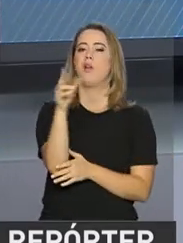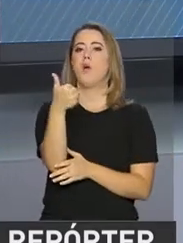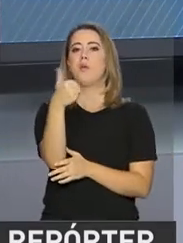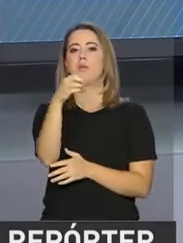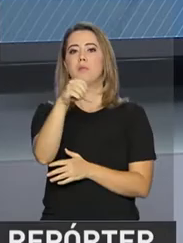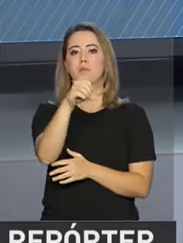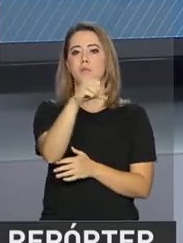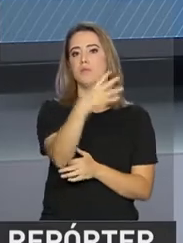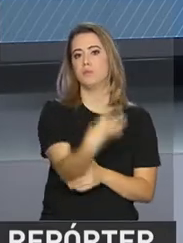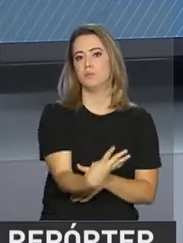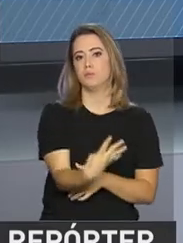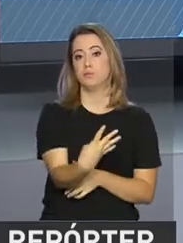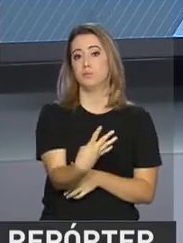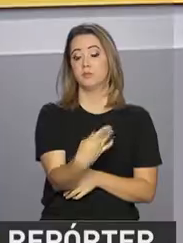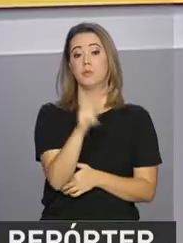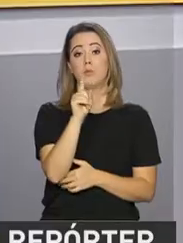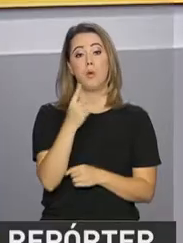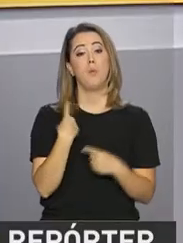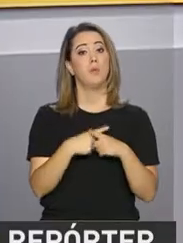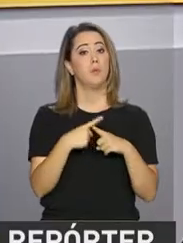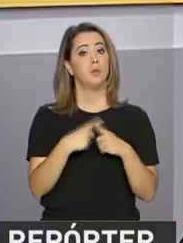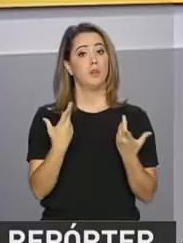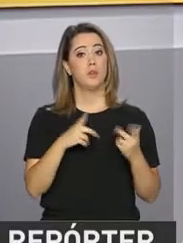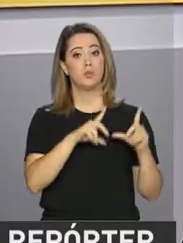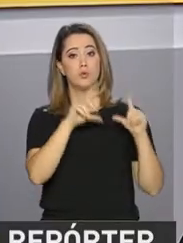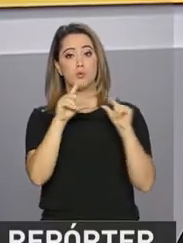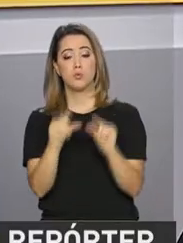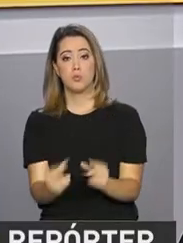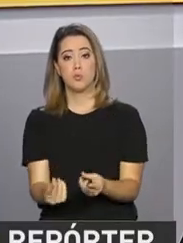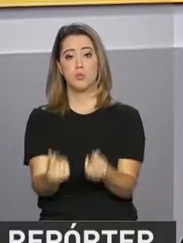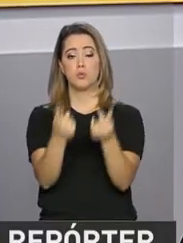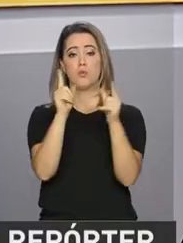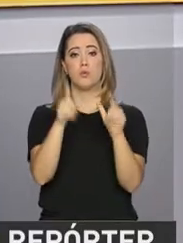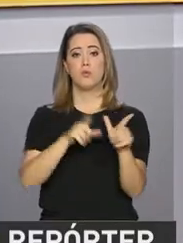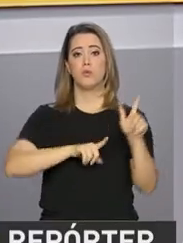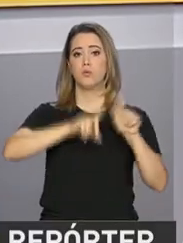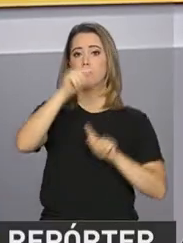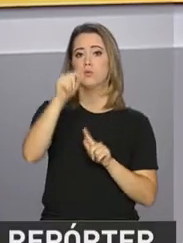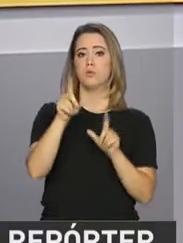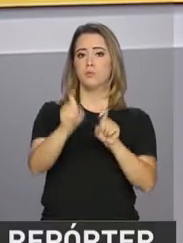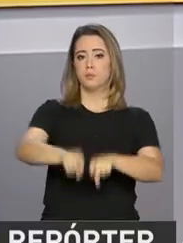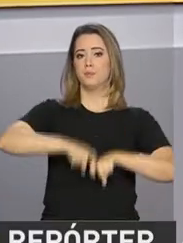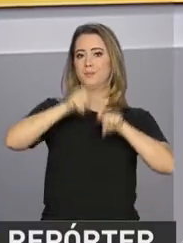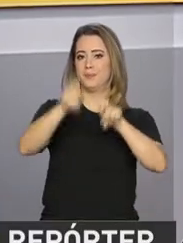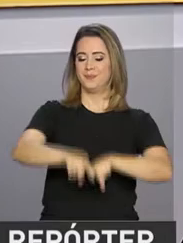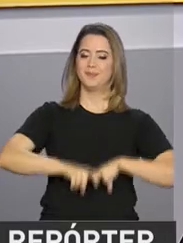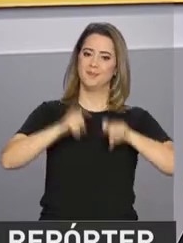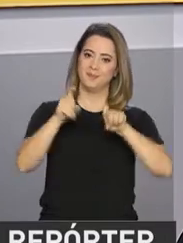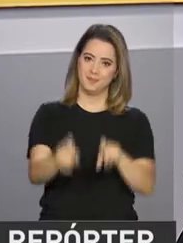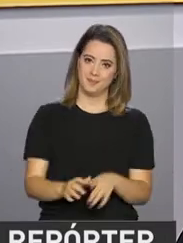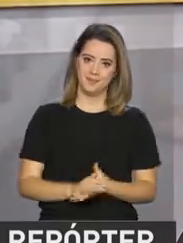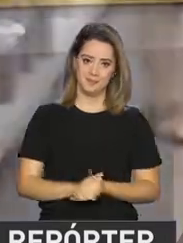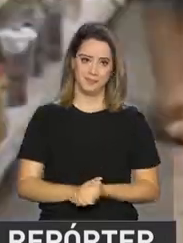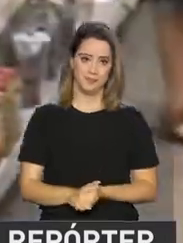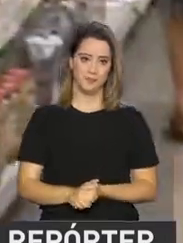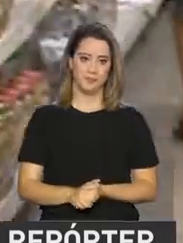1994 um dos motivos para a queda dos preços é o recorde na safra brasileira